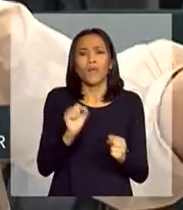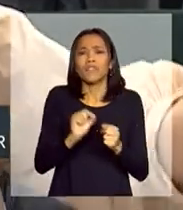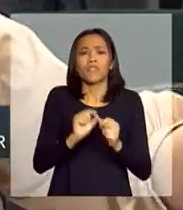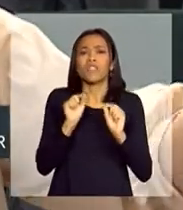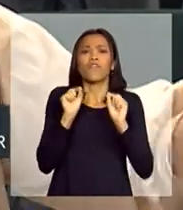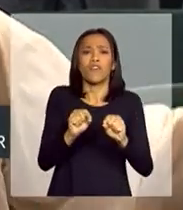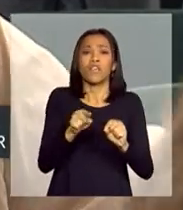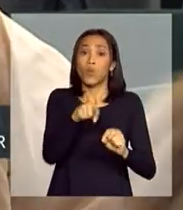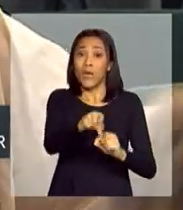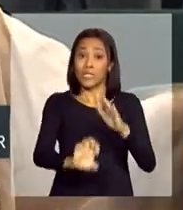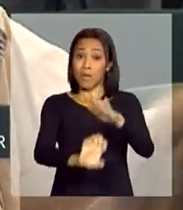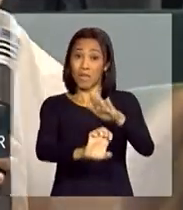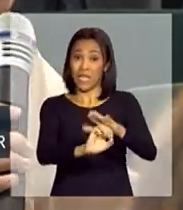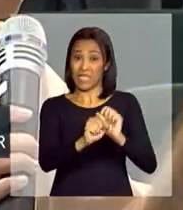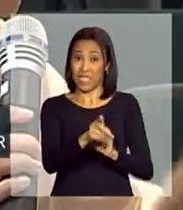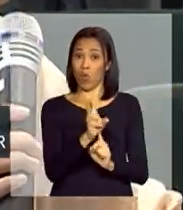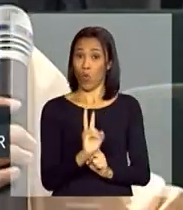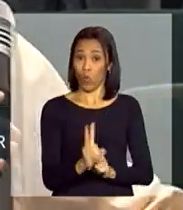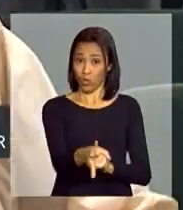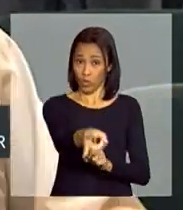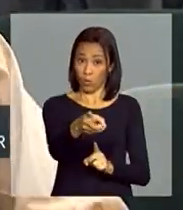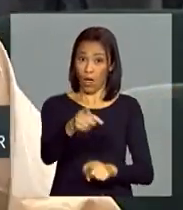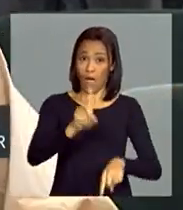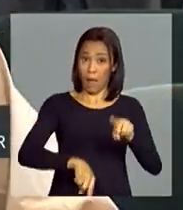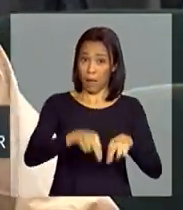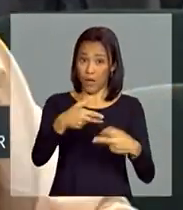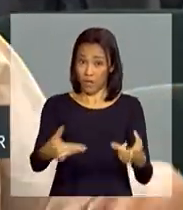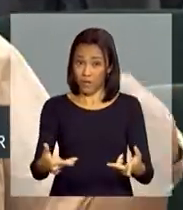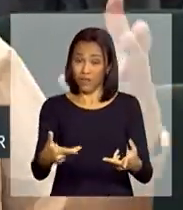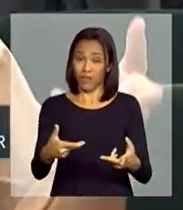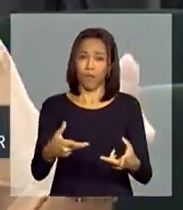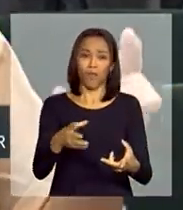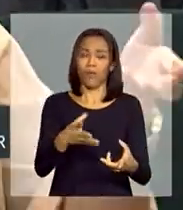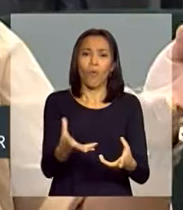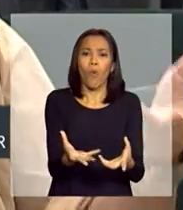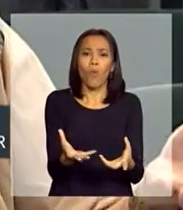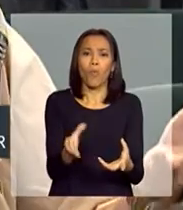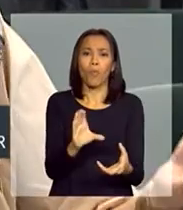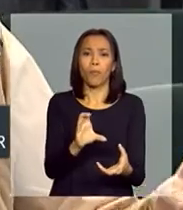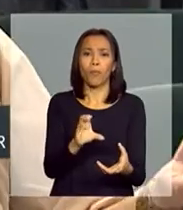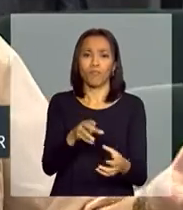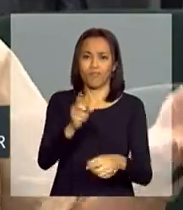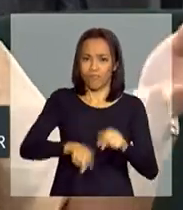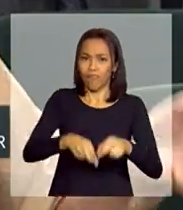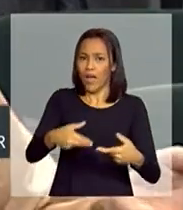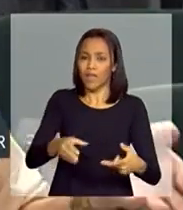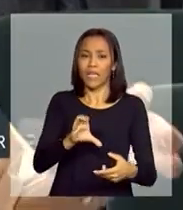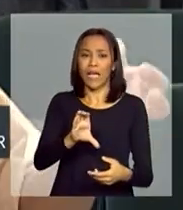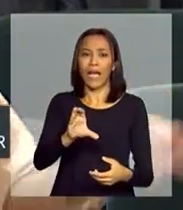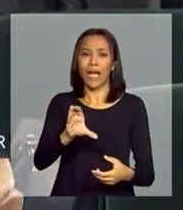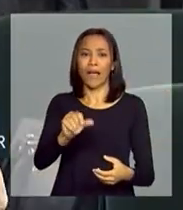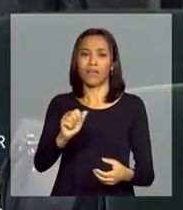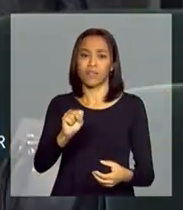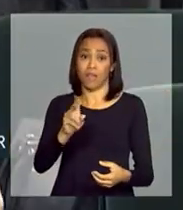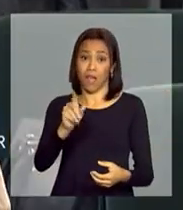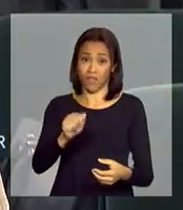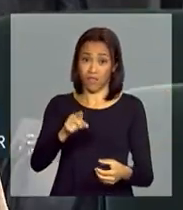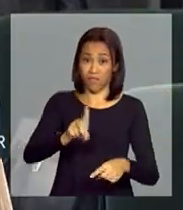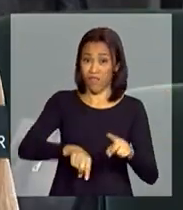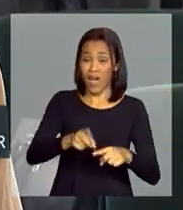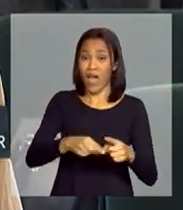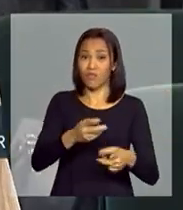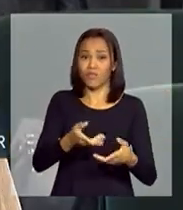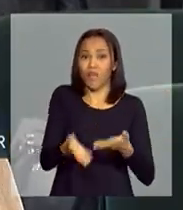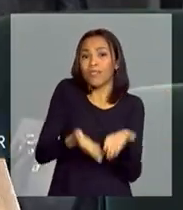vai ser feito com a empresa e continuar oferecendo o produto de forma casada assim Quais são as medidas concretas